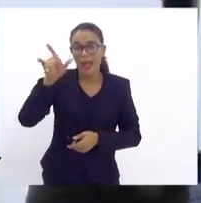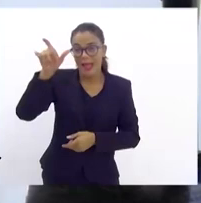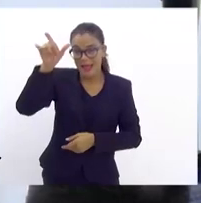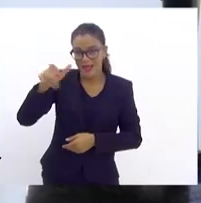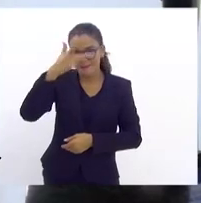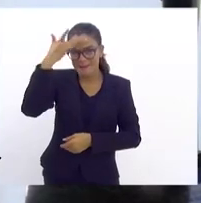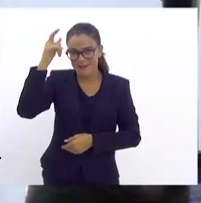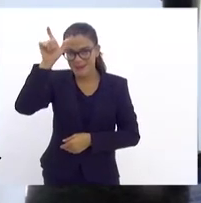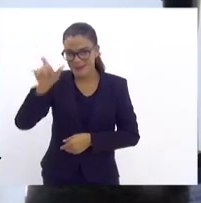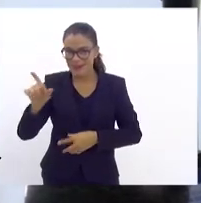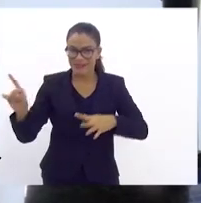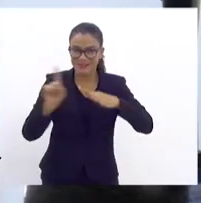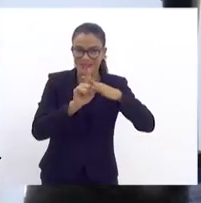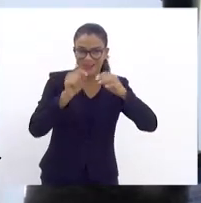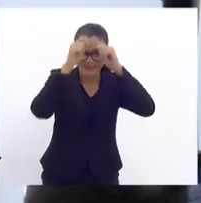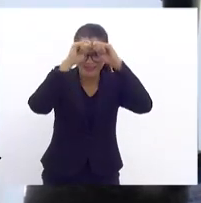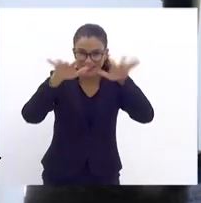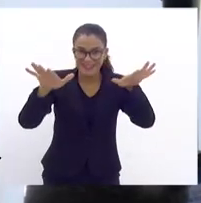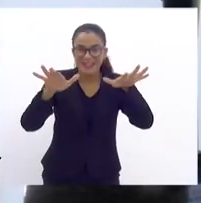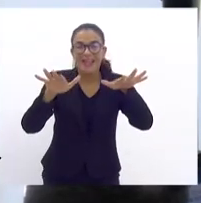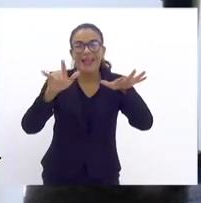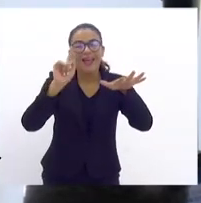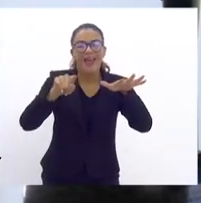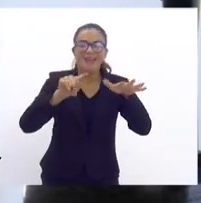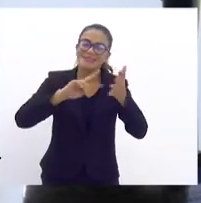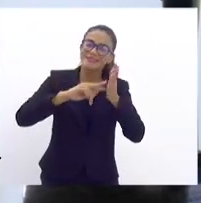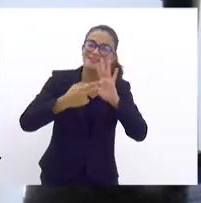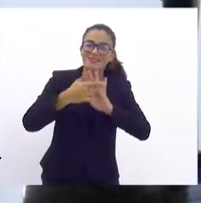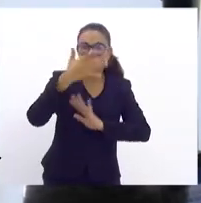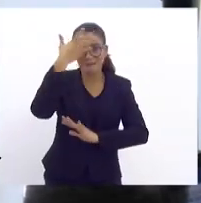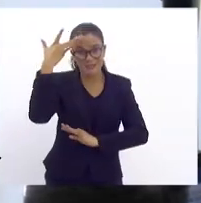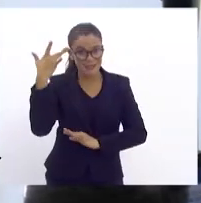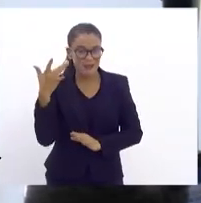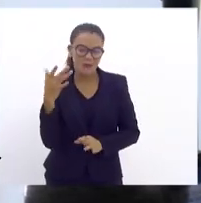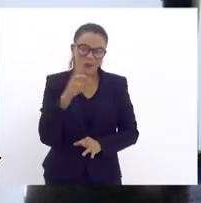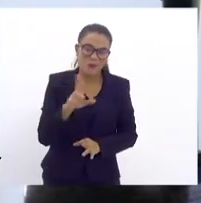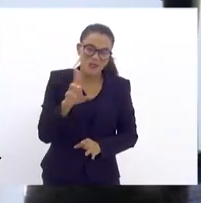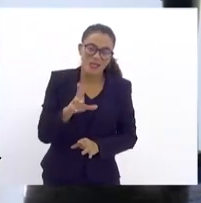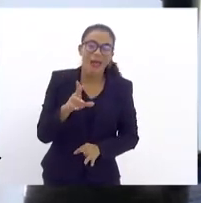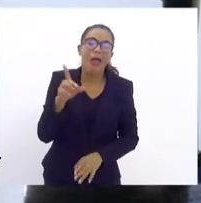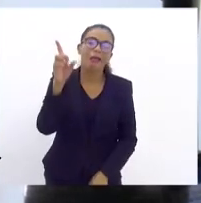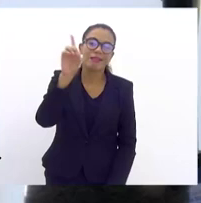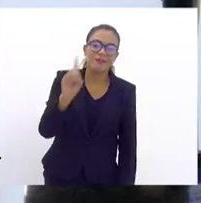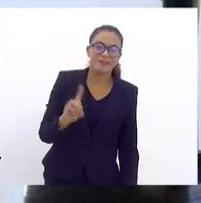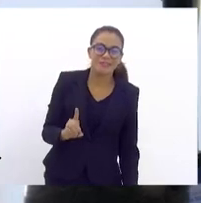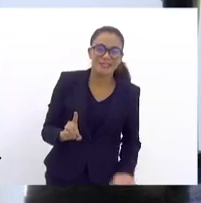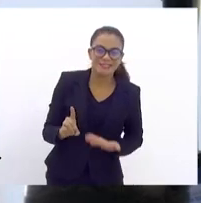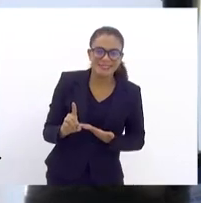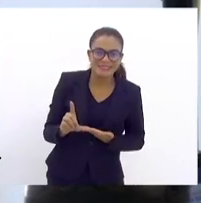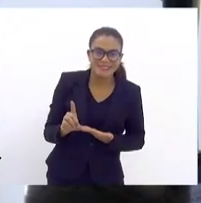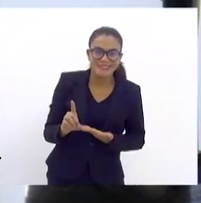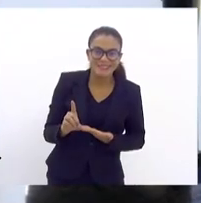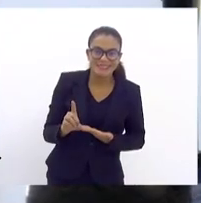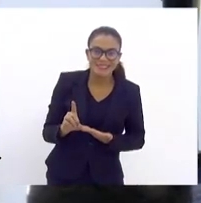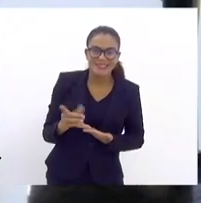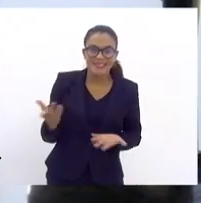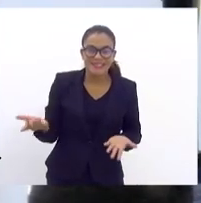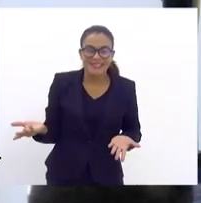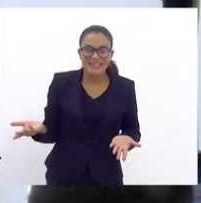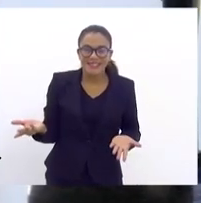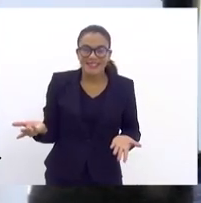acha que toda pessoa dentro do espectro autista é uma pessoa é uma pessoa vou usar um termo que a gente não usa mais é uma pessoa deficiente né porque a pessoa